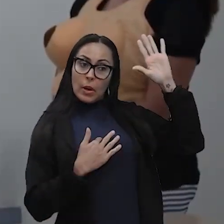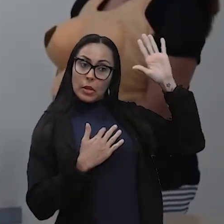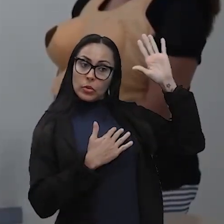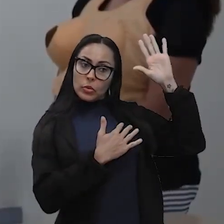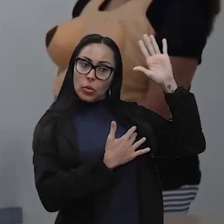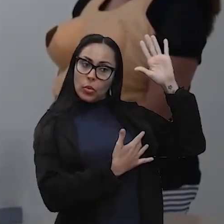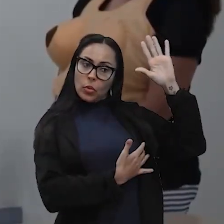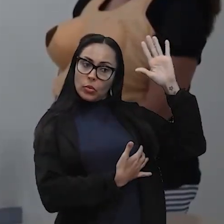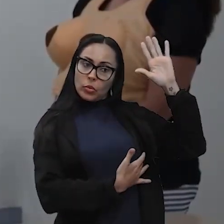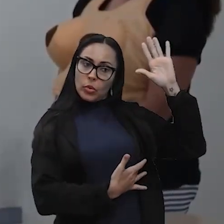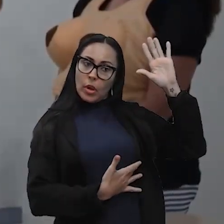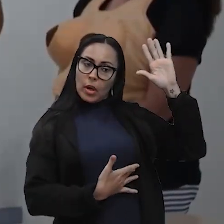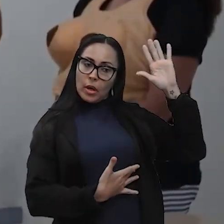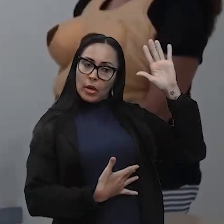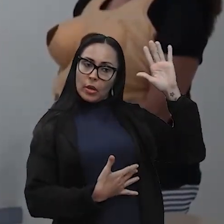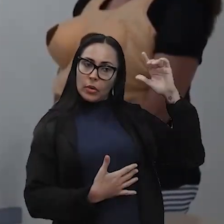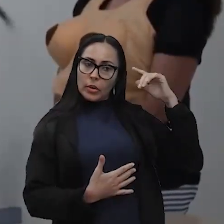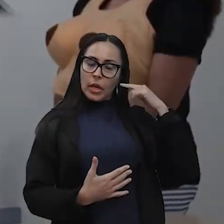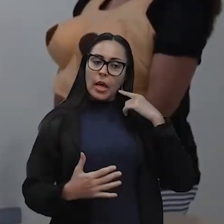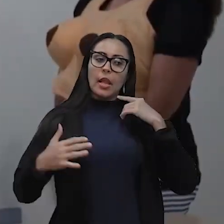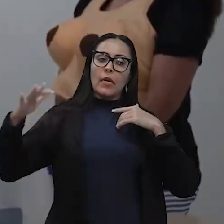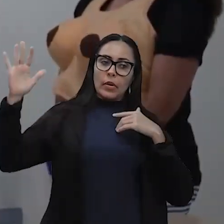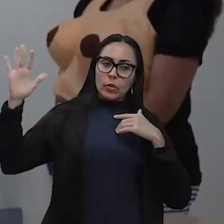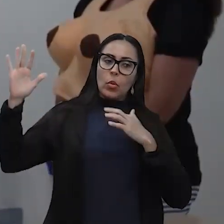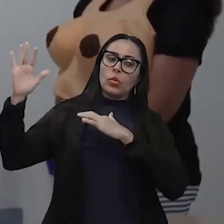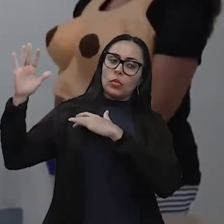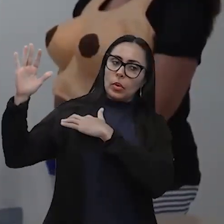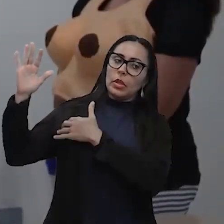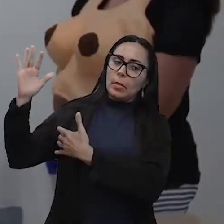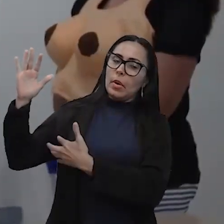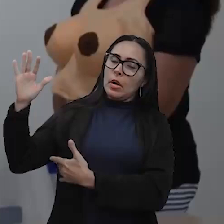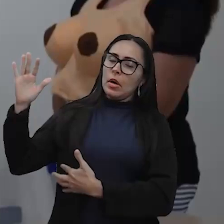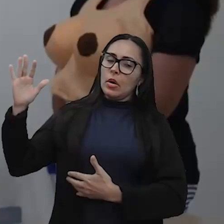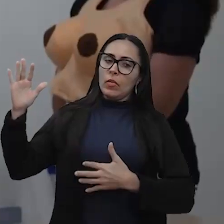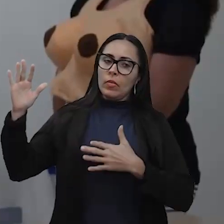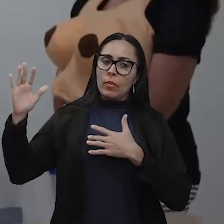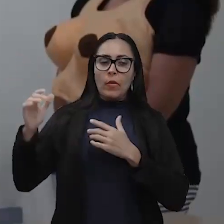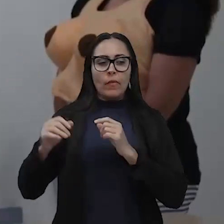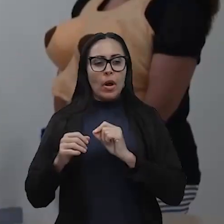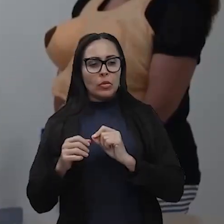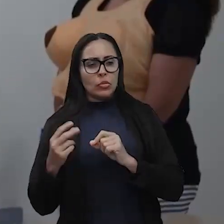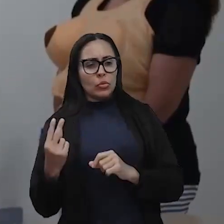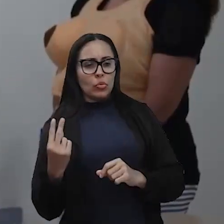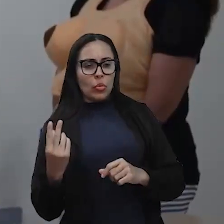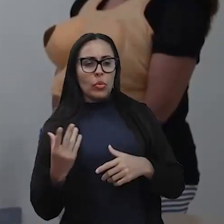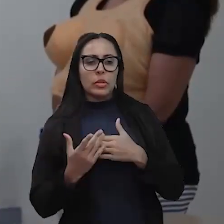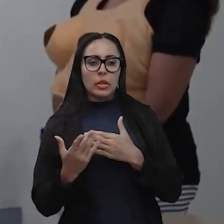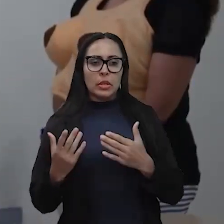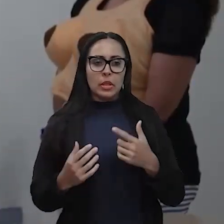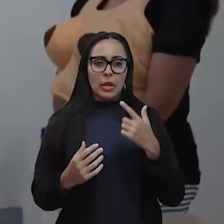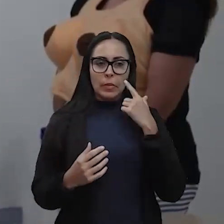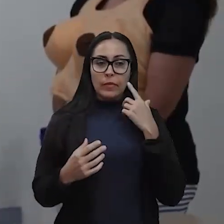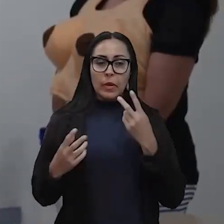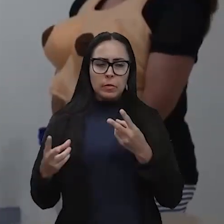lado, ao redor, aí outra mão assim também. Sim. E vou tocando para ver se eu identifico alguma coisa. Muito bom. Só e aí?